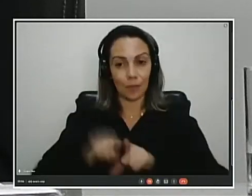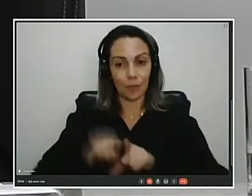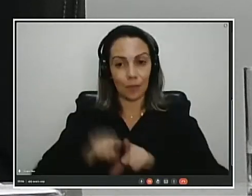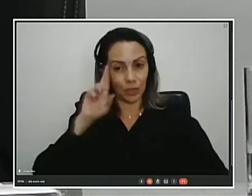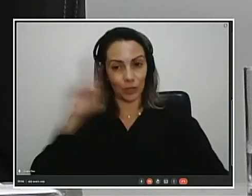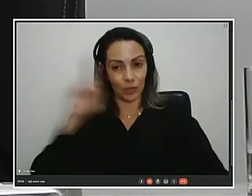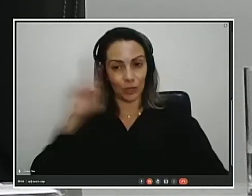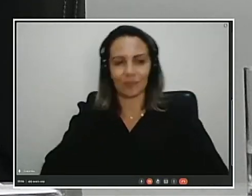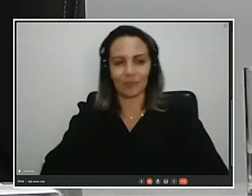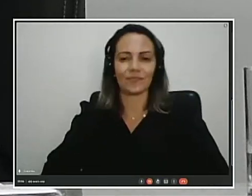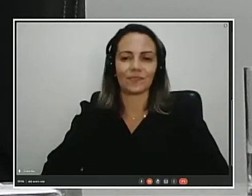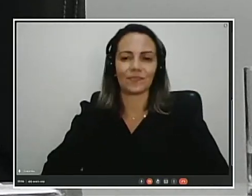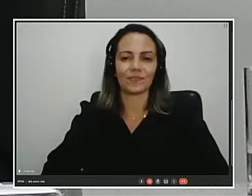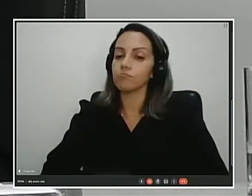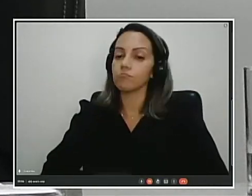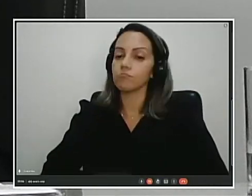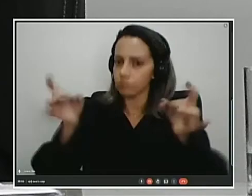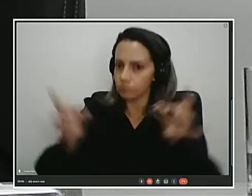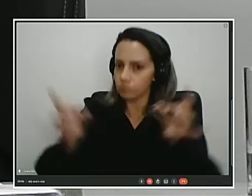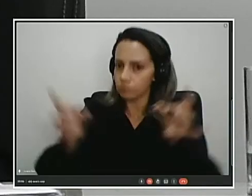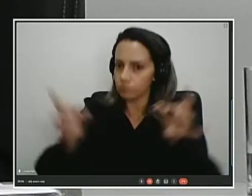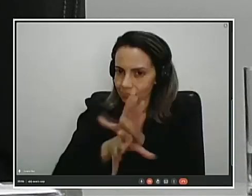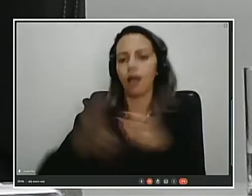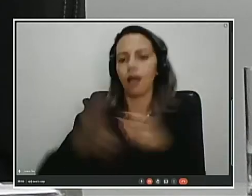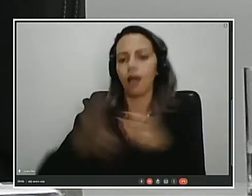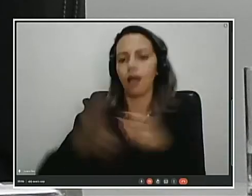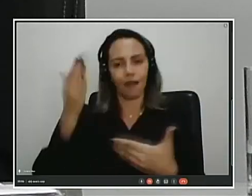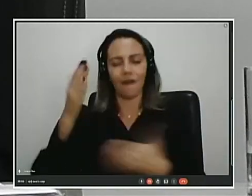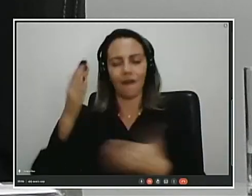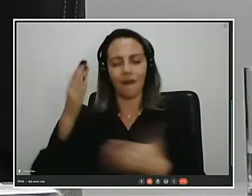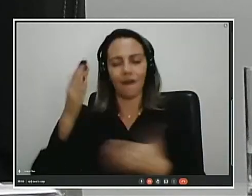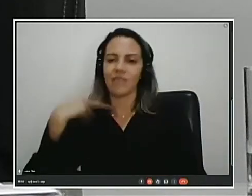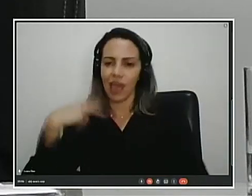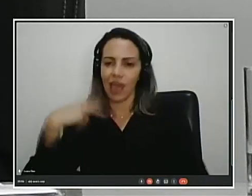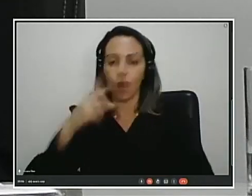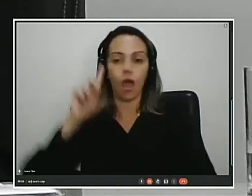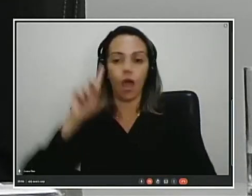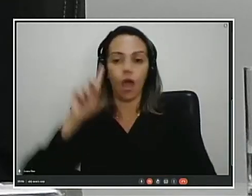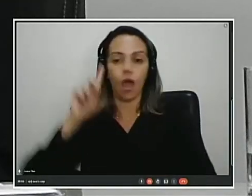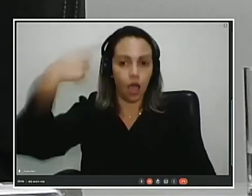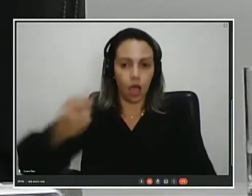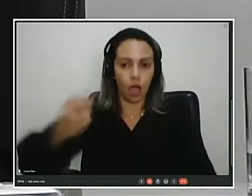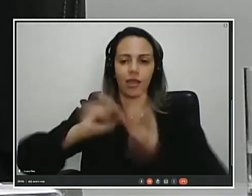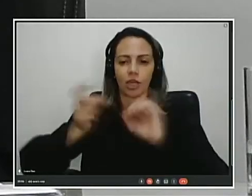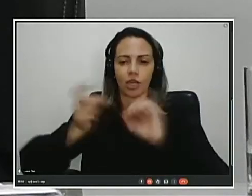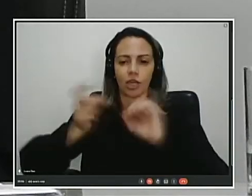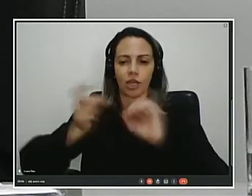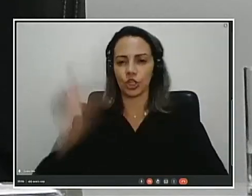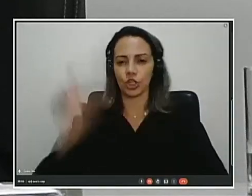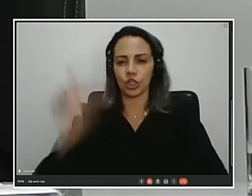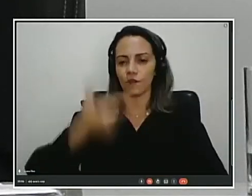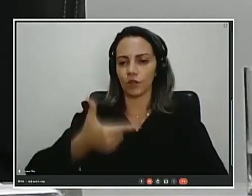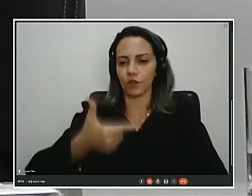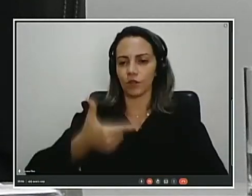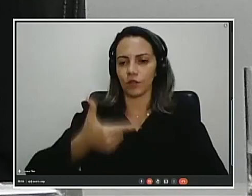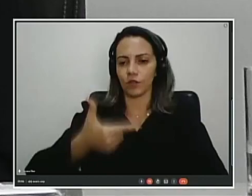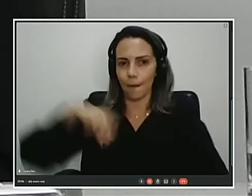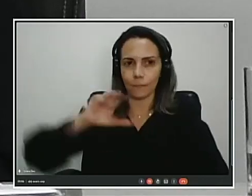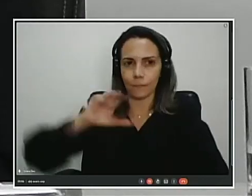Nada mais havendo, agradeço aos senhores vereadores. A próxima reunião ordinária será no dia 28 de março